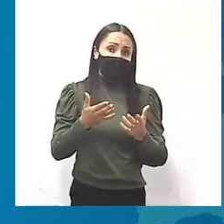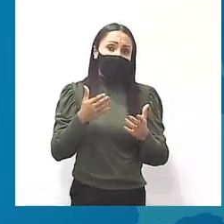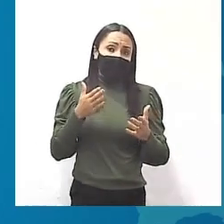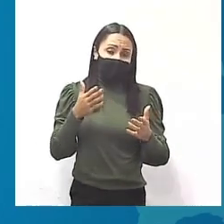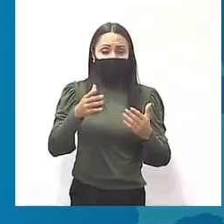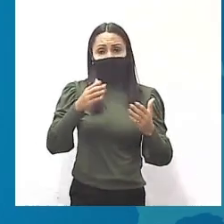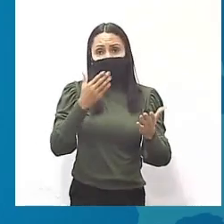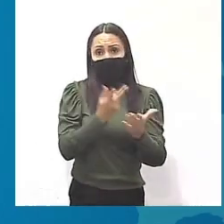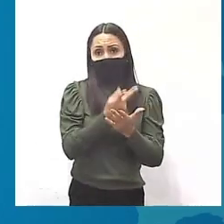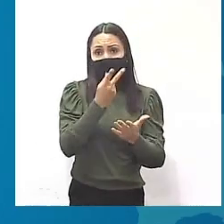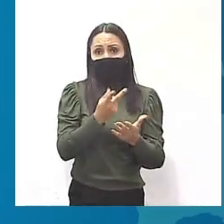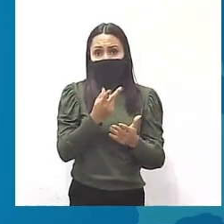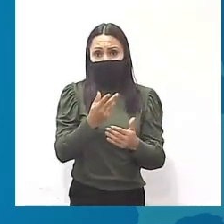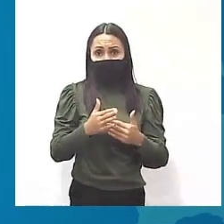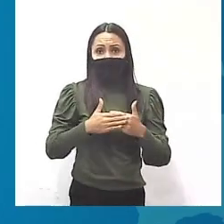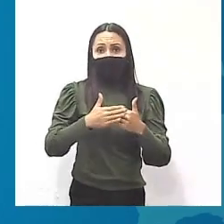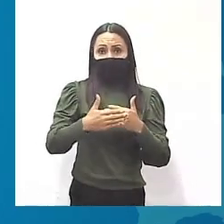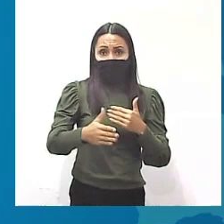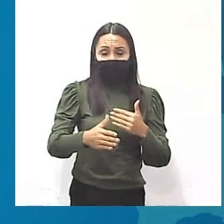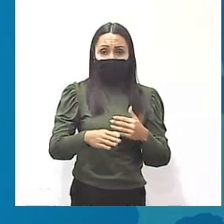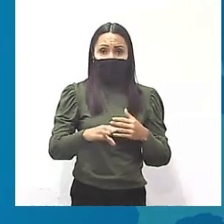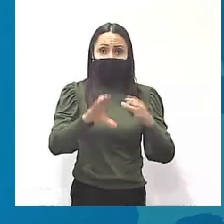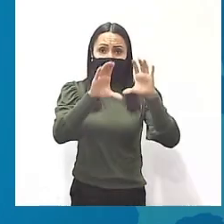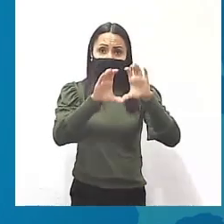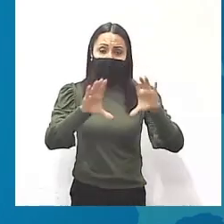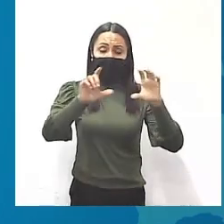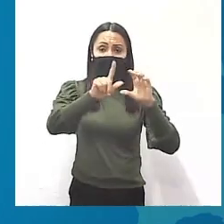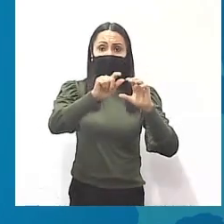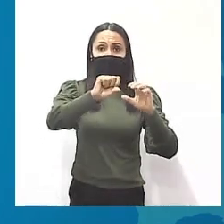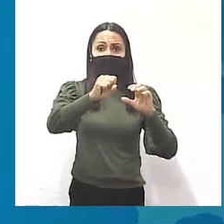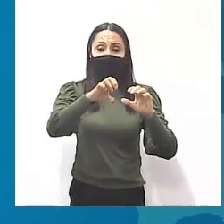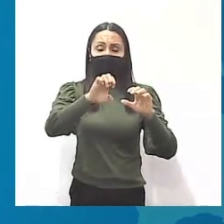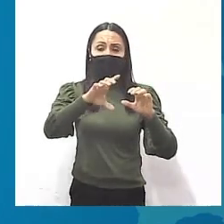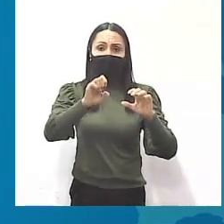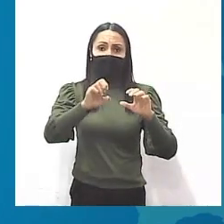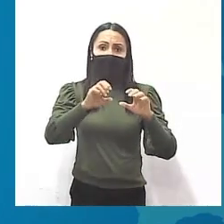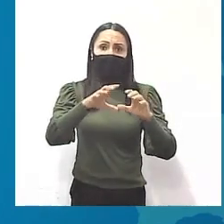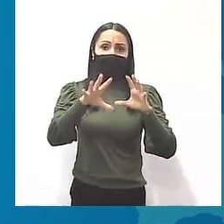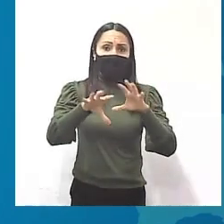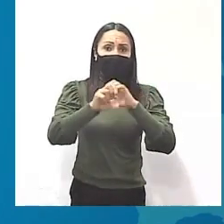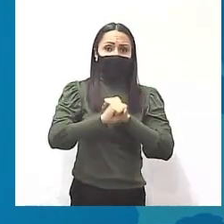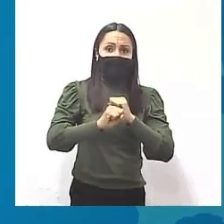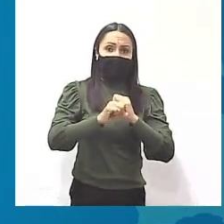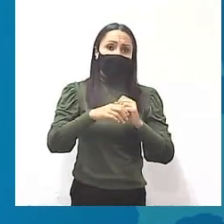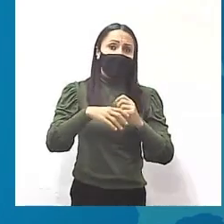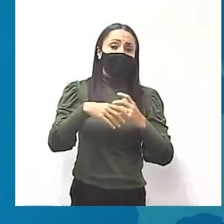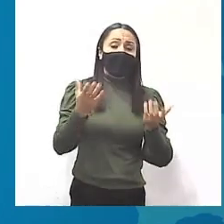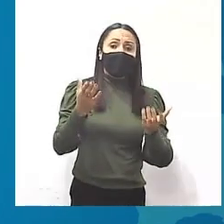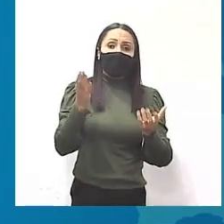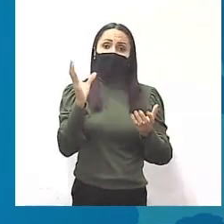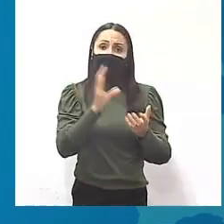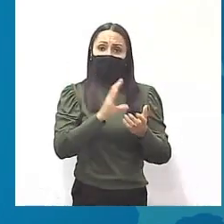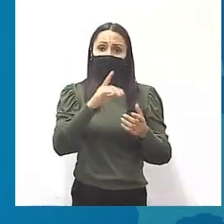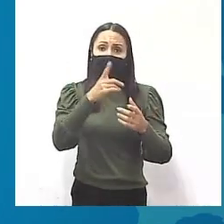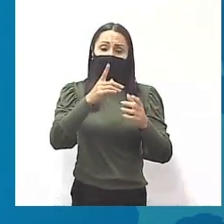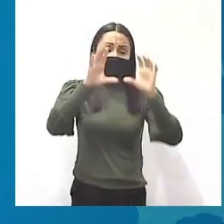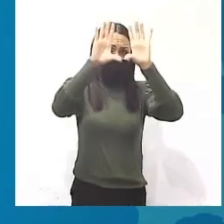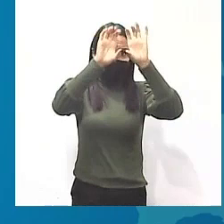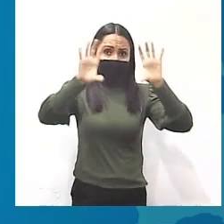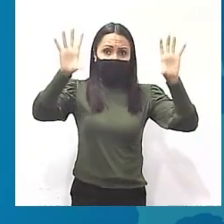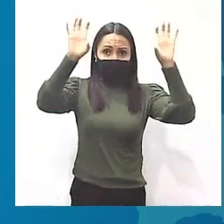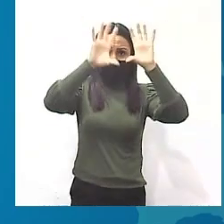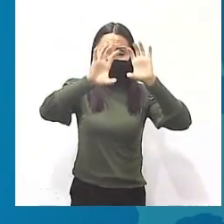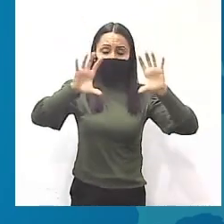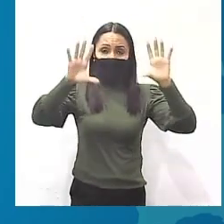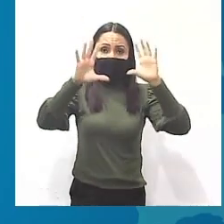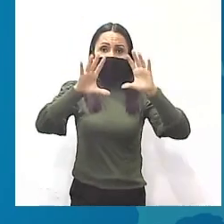ocorrer com a ação de gases, que vão o quê? Reter calor na nossa atmosfera do planeta. Enquanto o